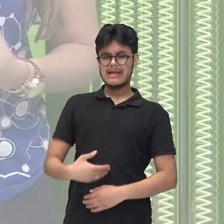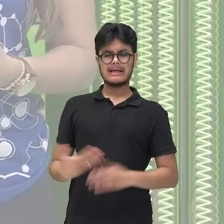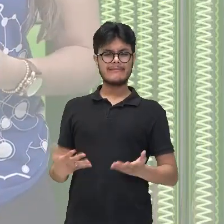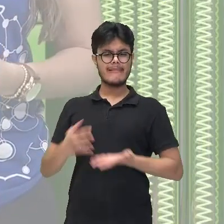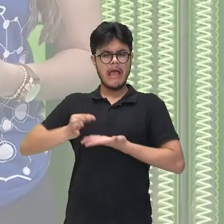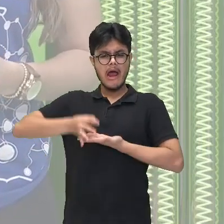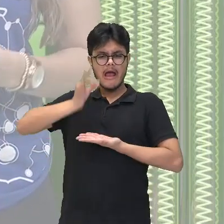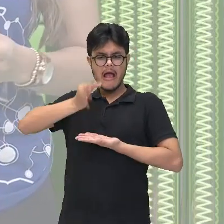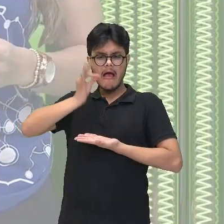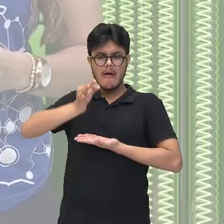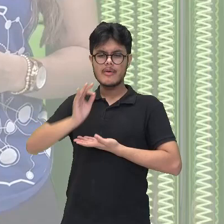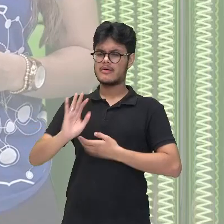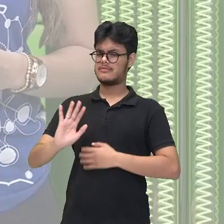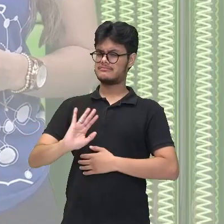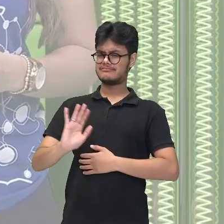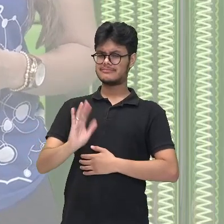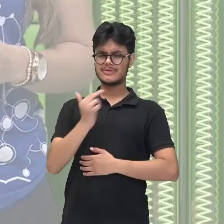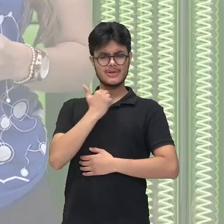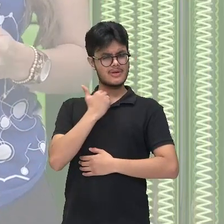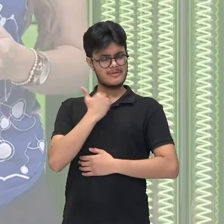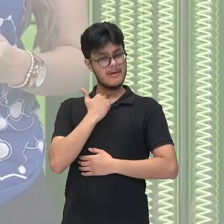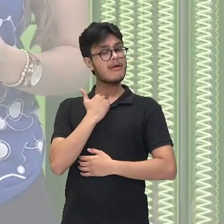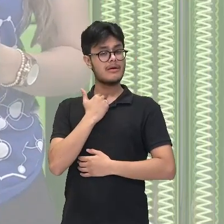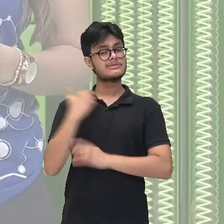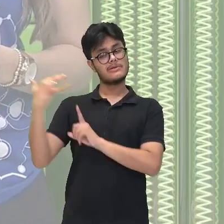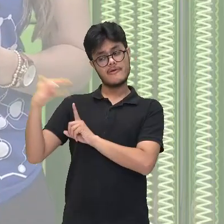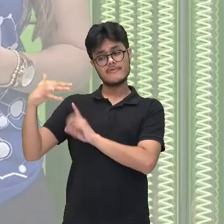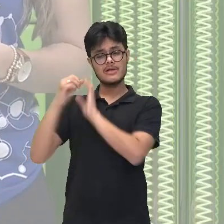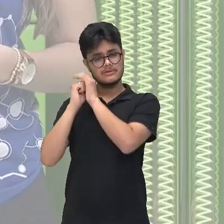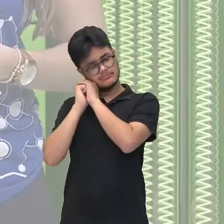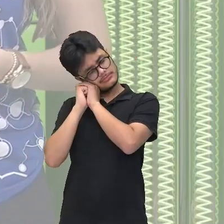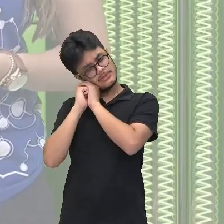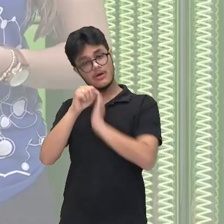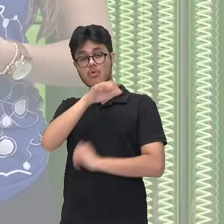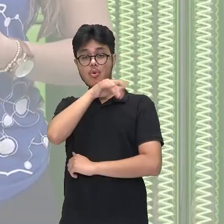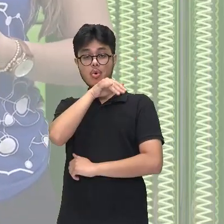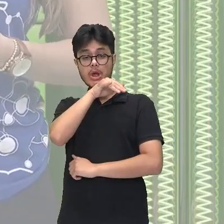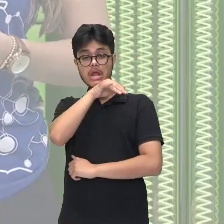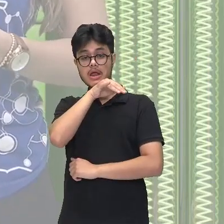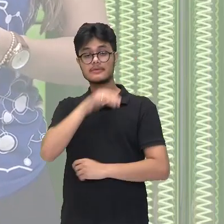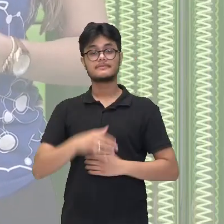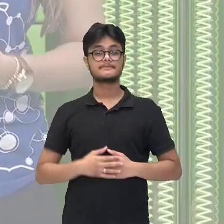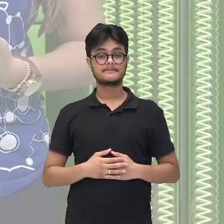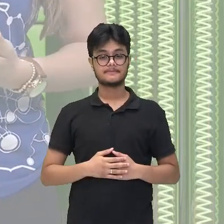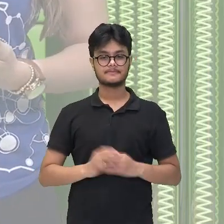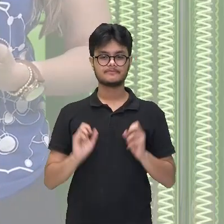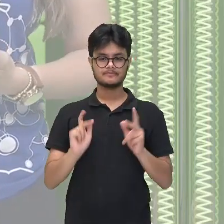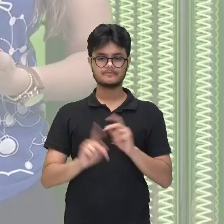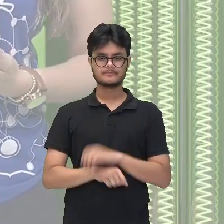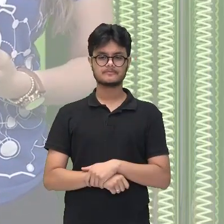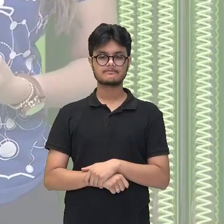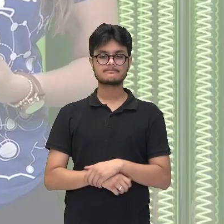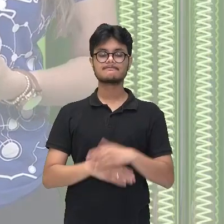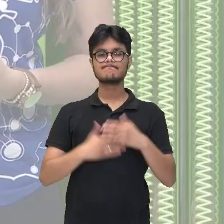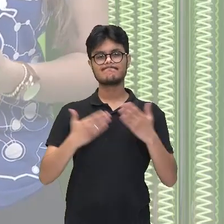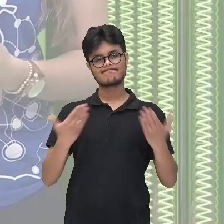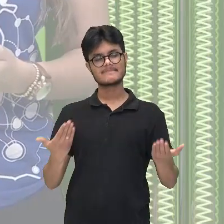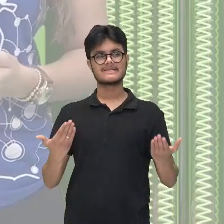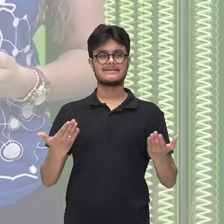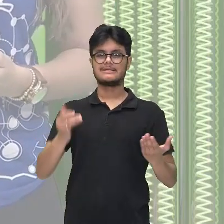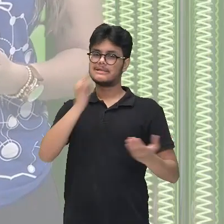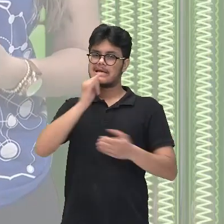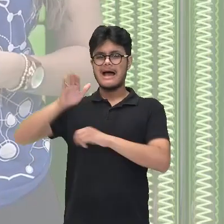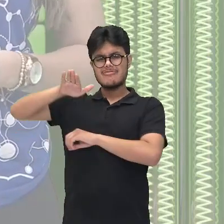café muito tarde, porque tudo isso pode influenciar na sua noite de sono. E uma noite mal